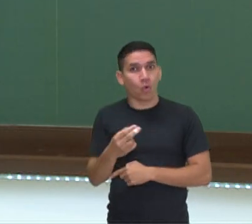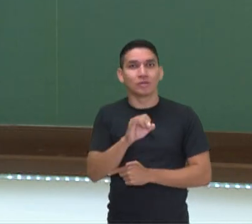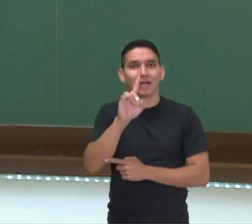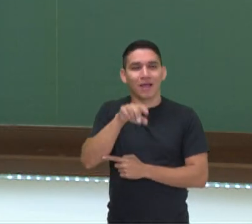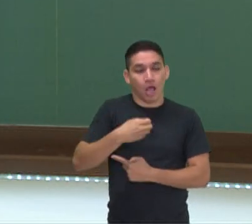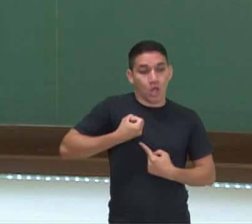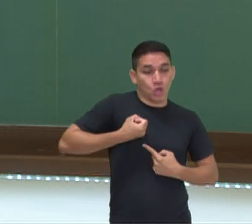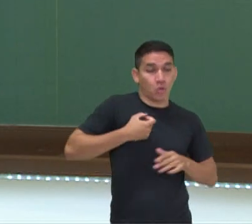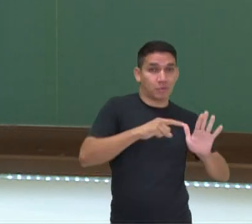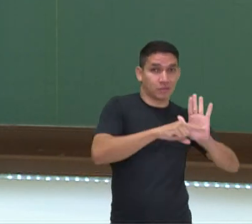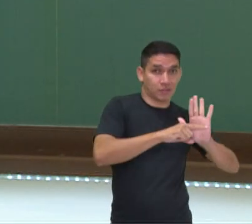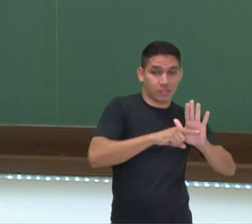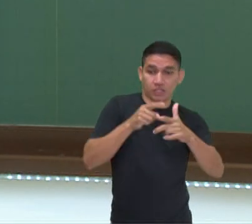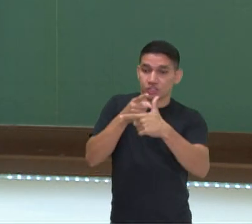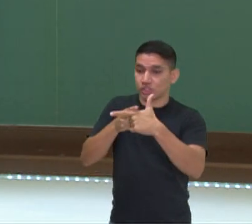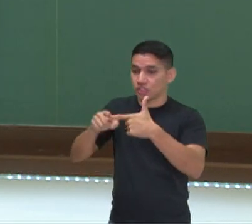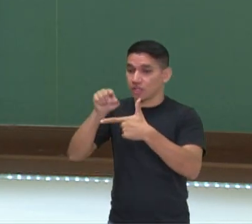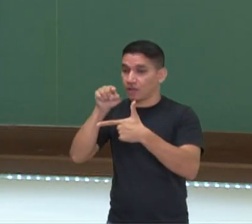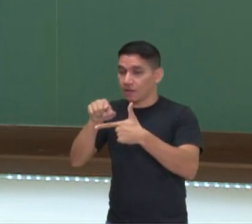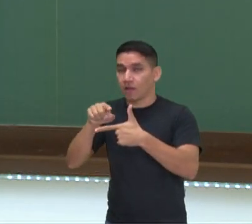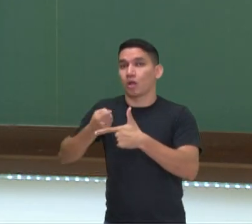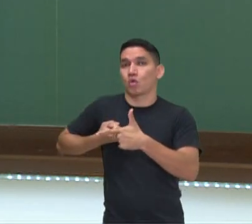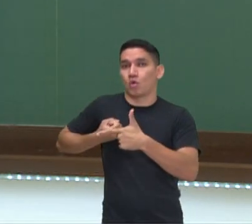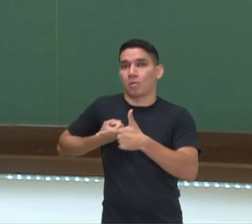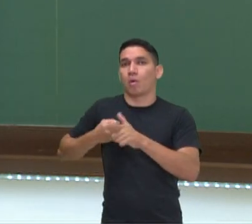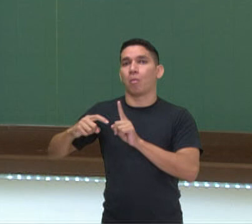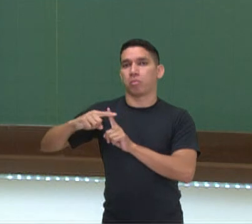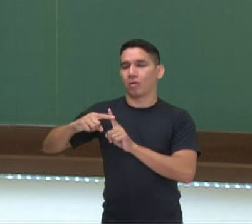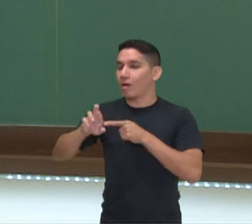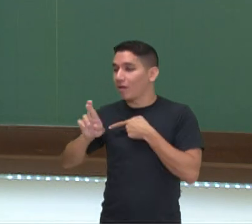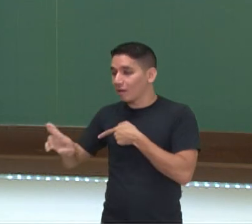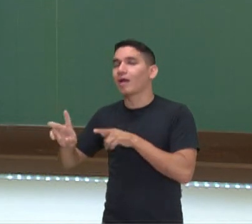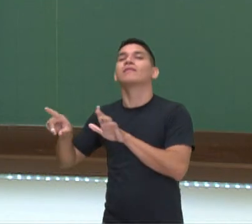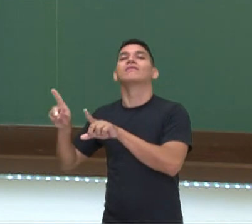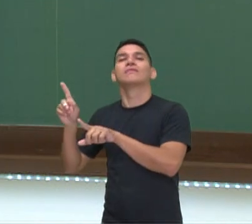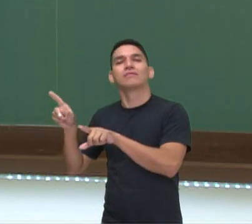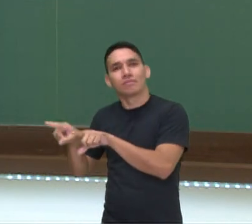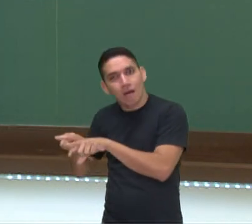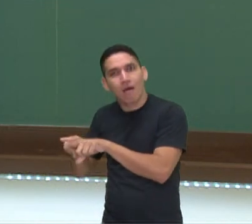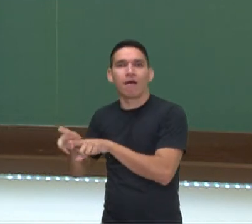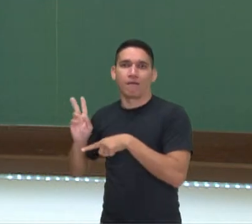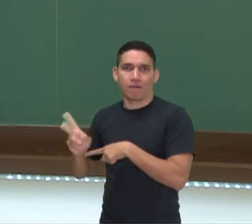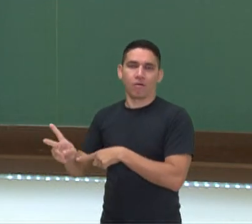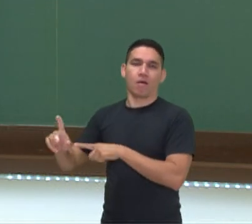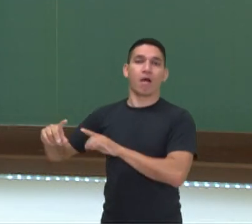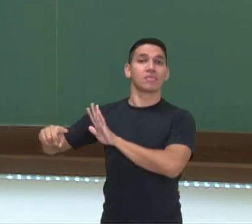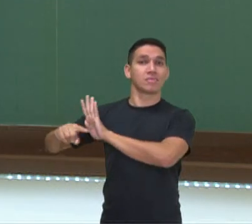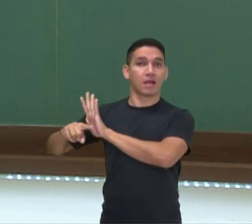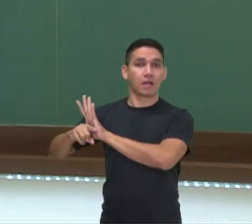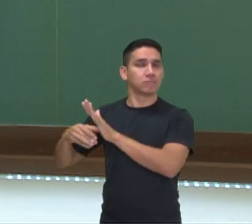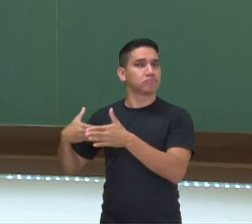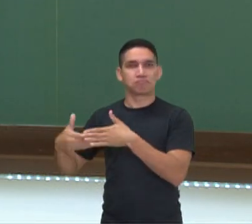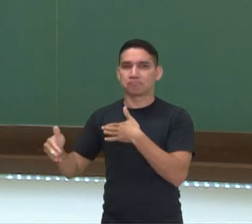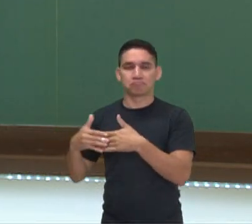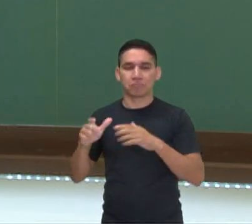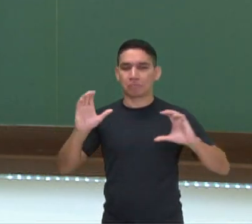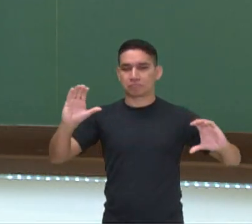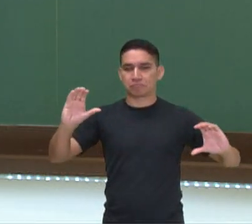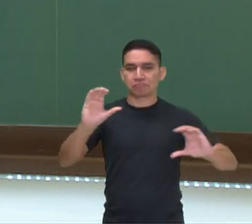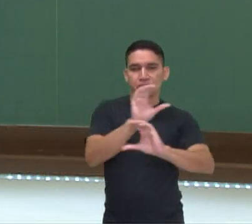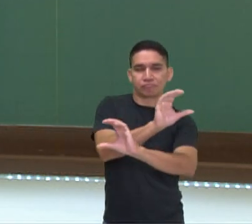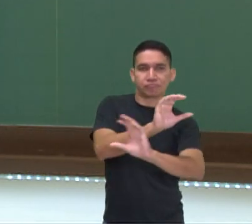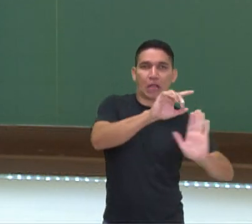dividir um número negativo por um número positivo o resultado também permanece negativo ou seja não importa a ordem